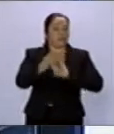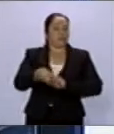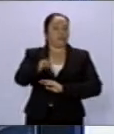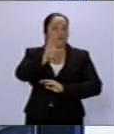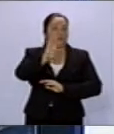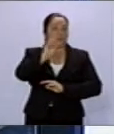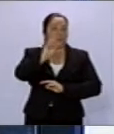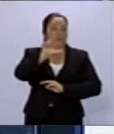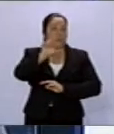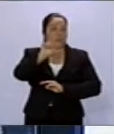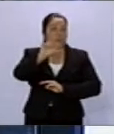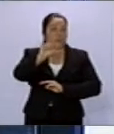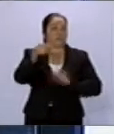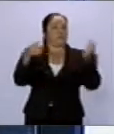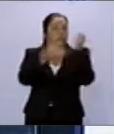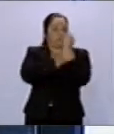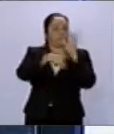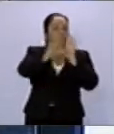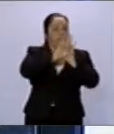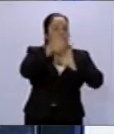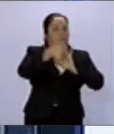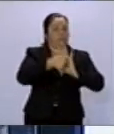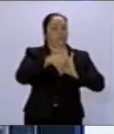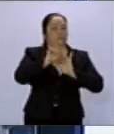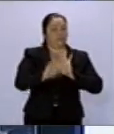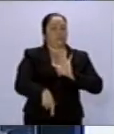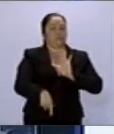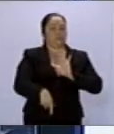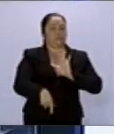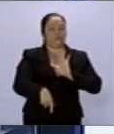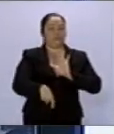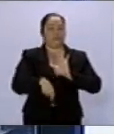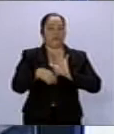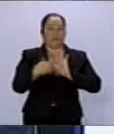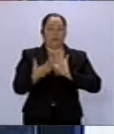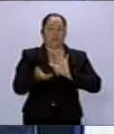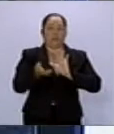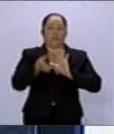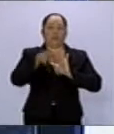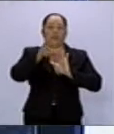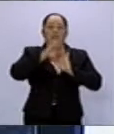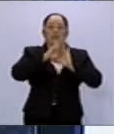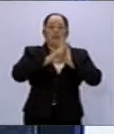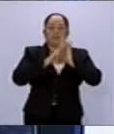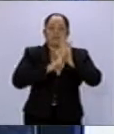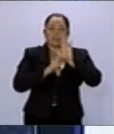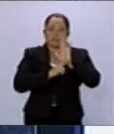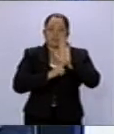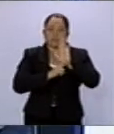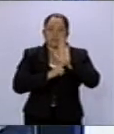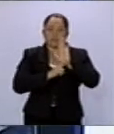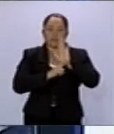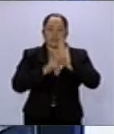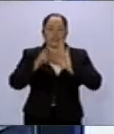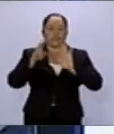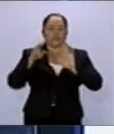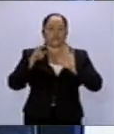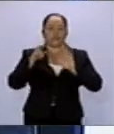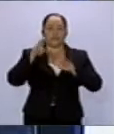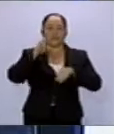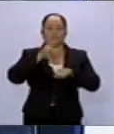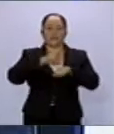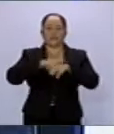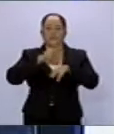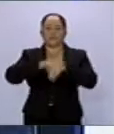garantidos na lei como por exemplo então a inscrição no regime Previdenciário e estabelece todos as garantias previdenciárias